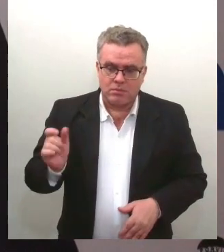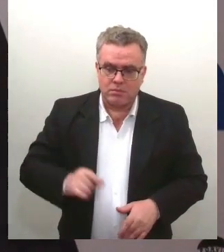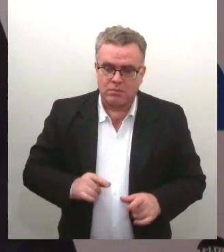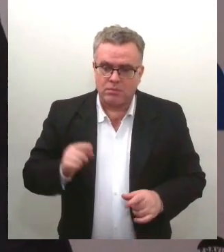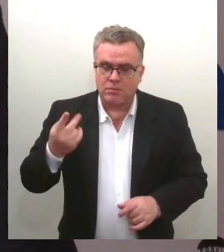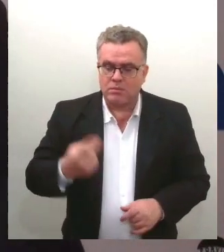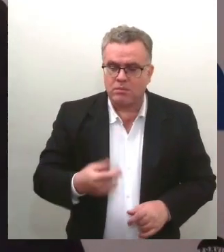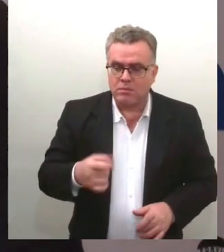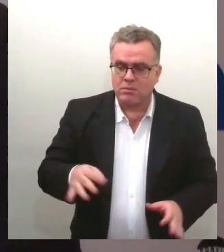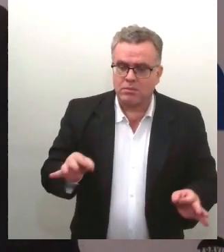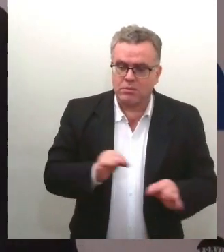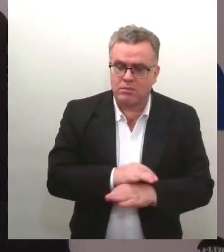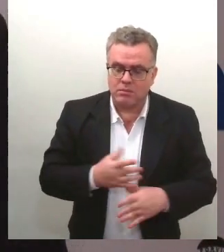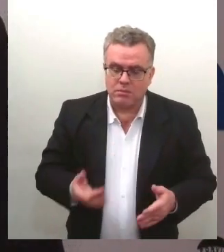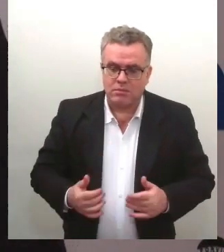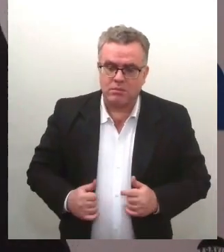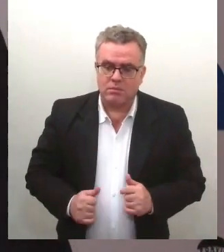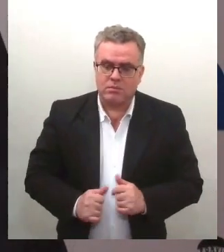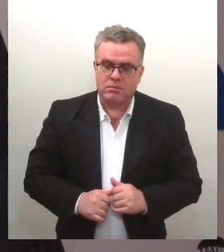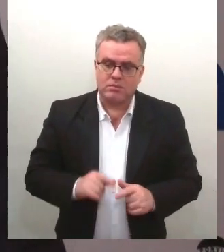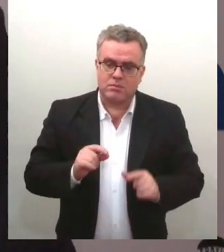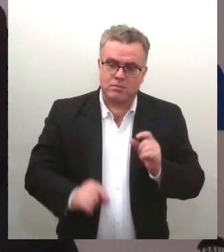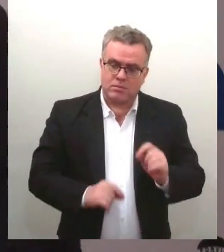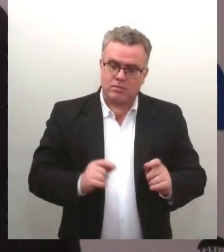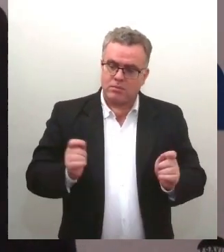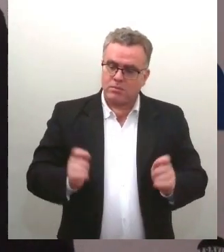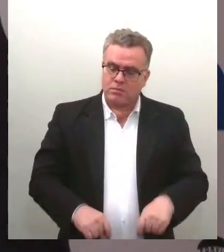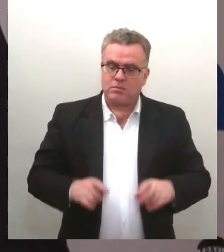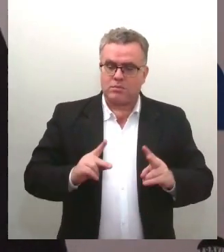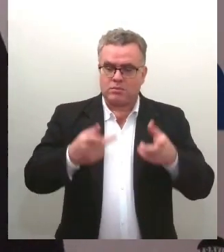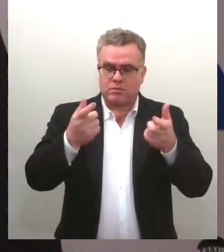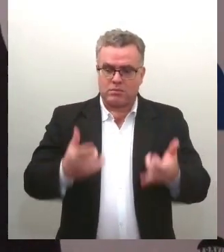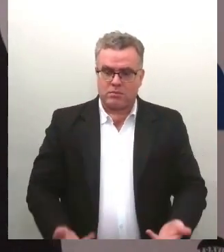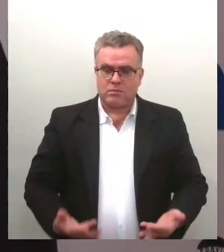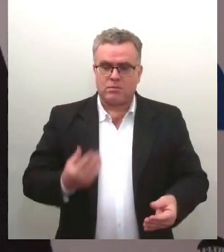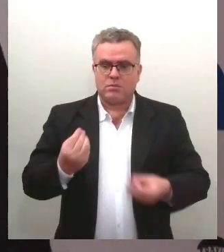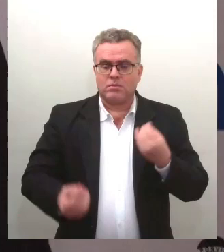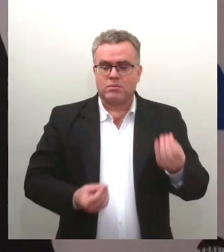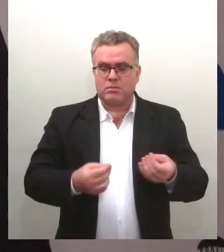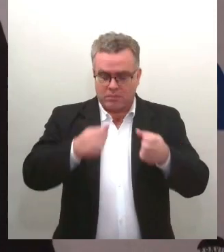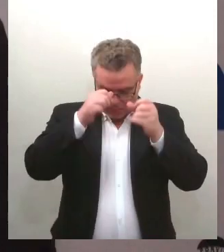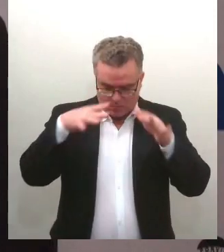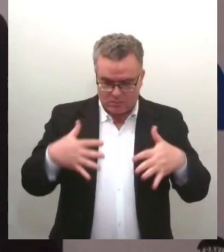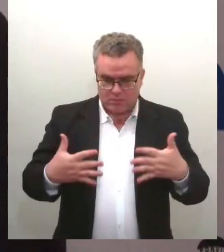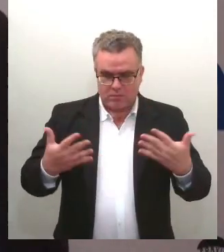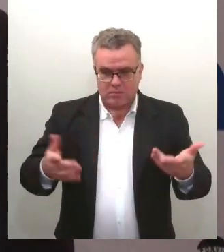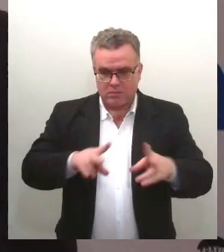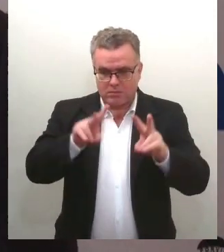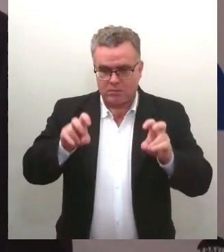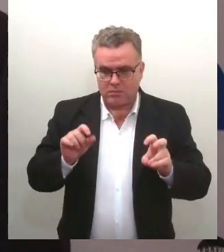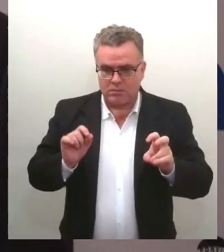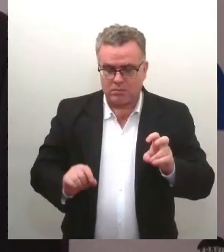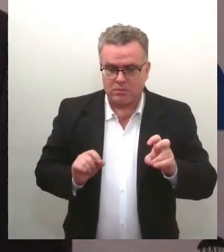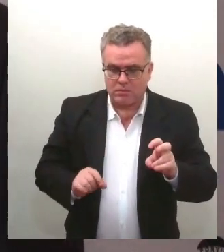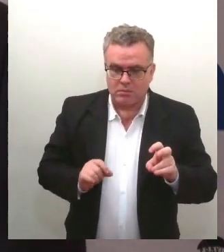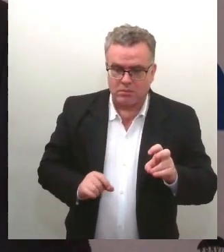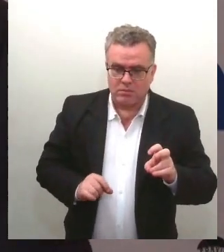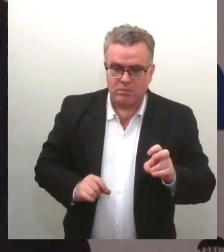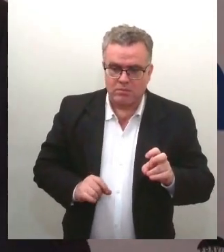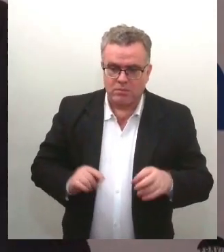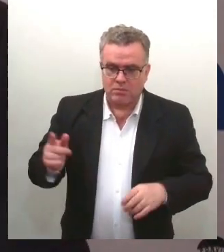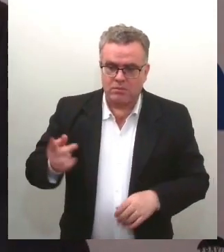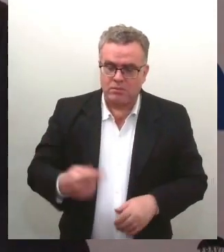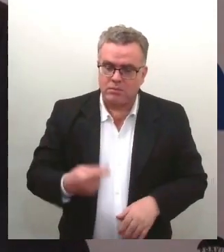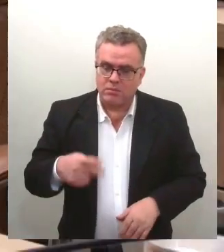se fale mais sobre o autismo, que discuta o autismo, para que a sociedade possa ter uma compreensão maior do